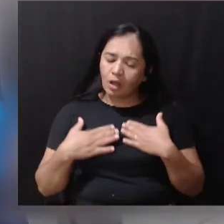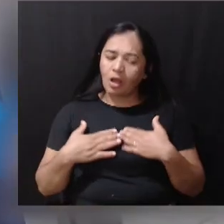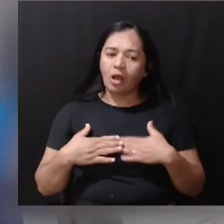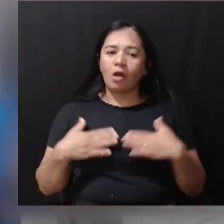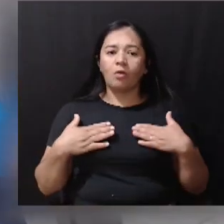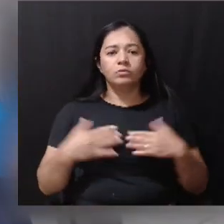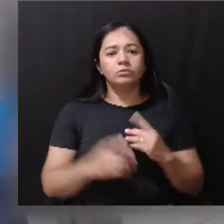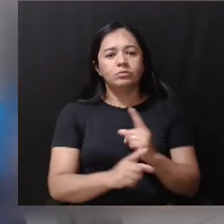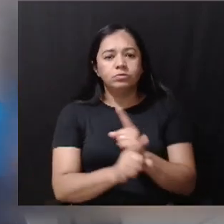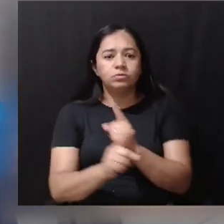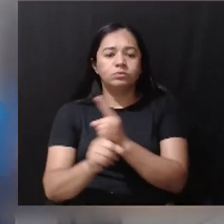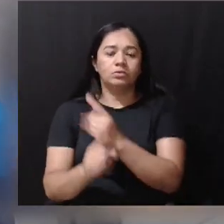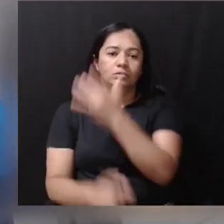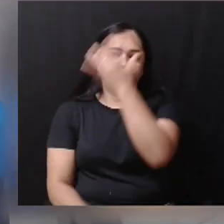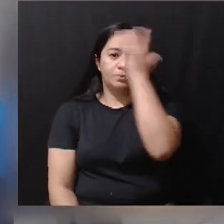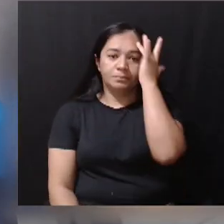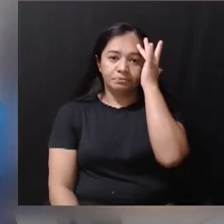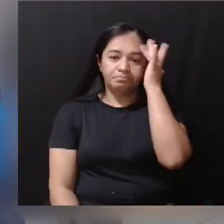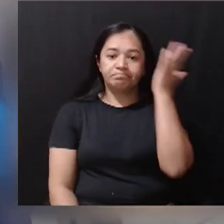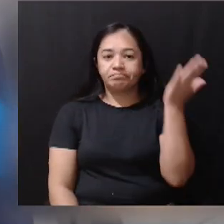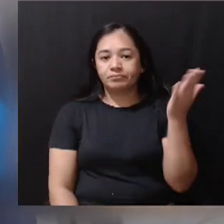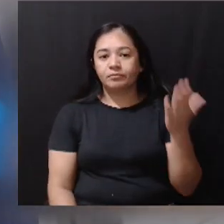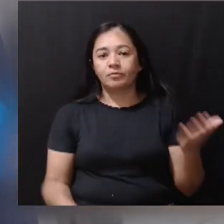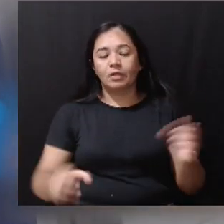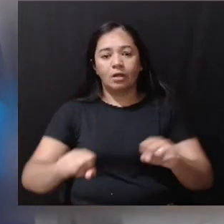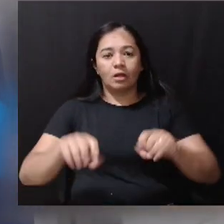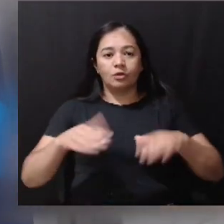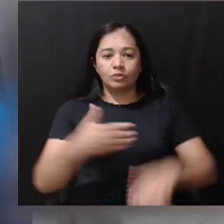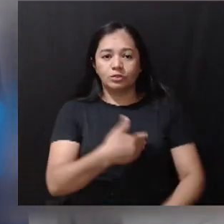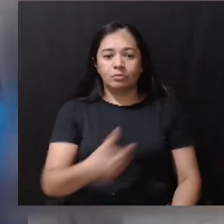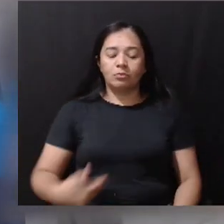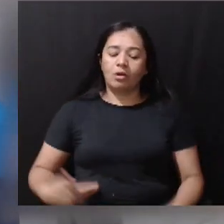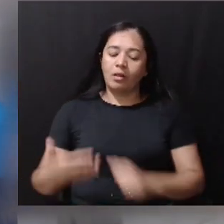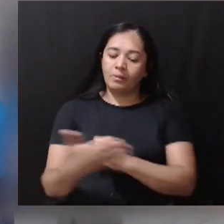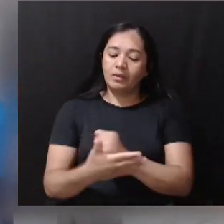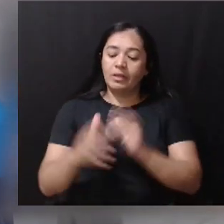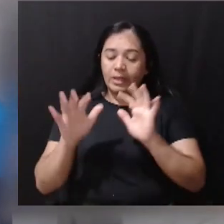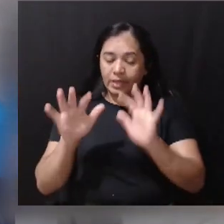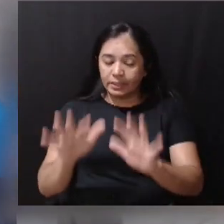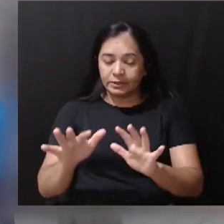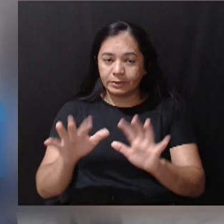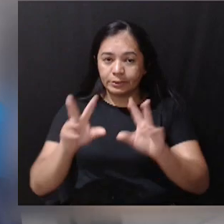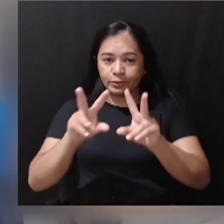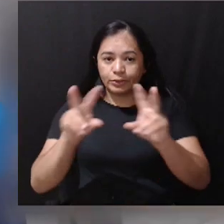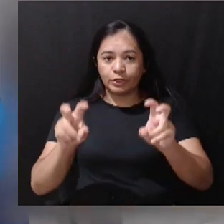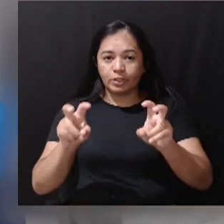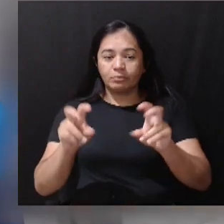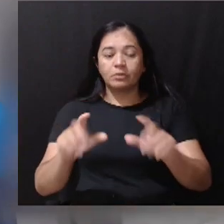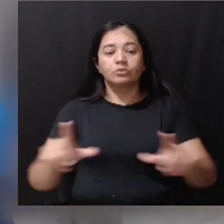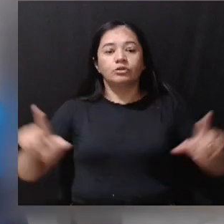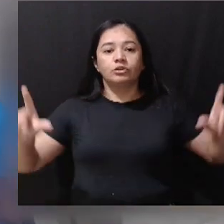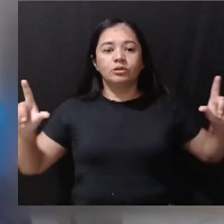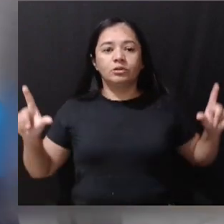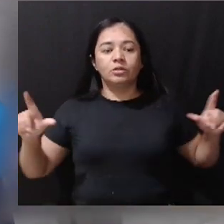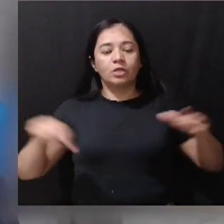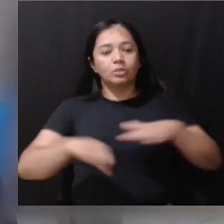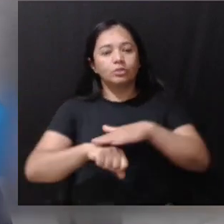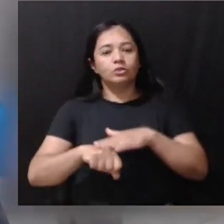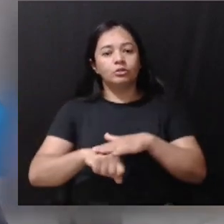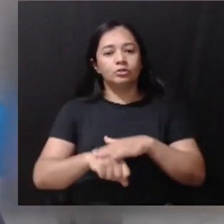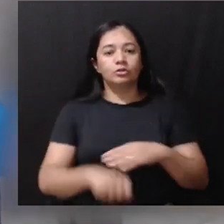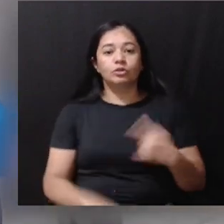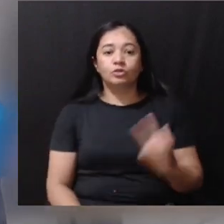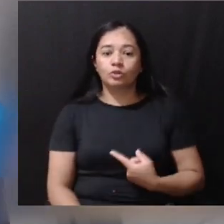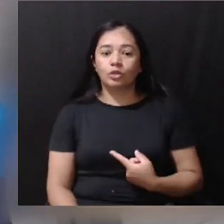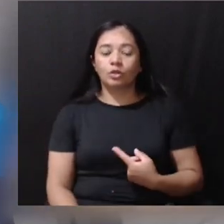as pessoas. Essa audiência pública teve basicamente esse ponto de destaque, de diálogo. Nós